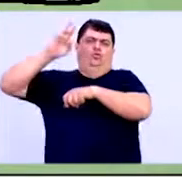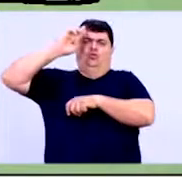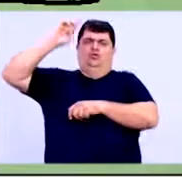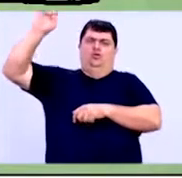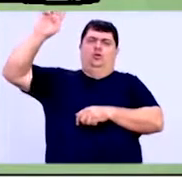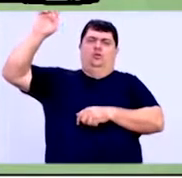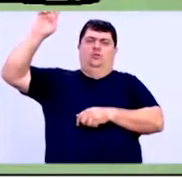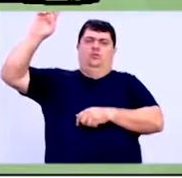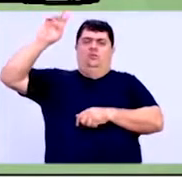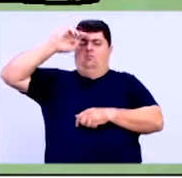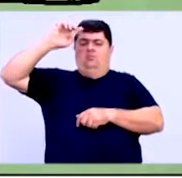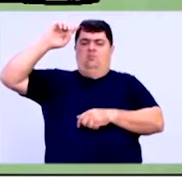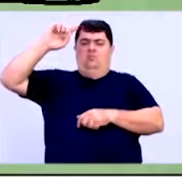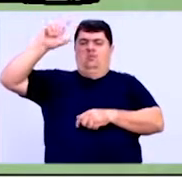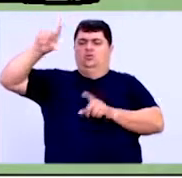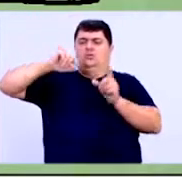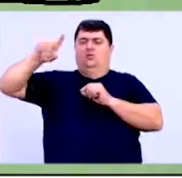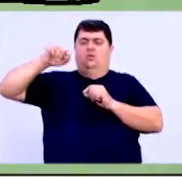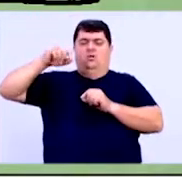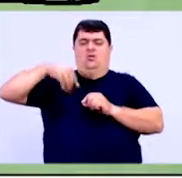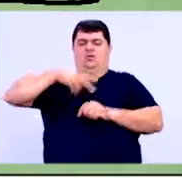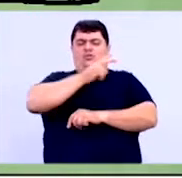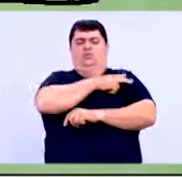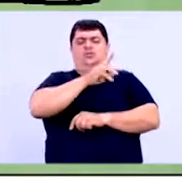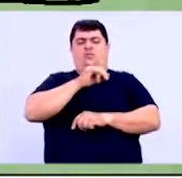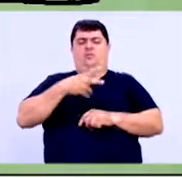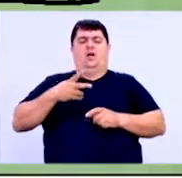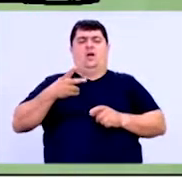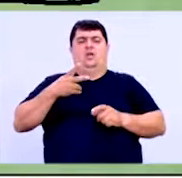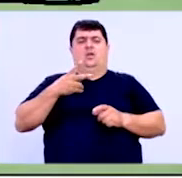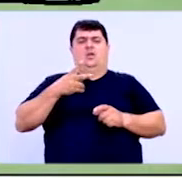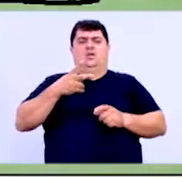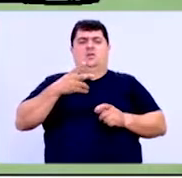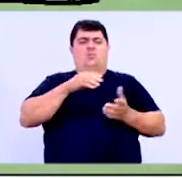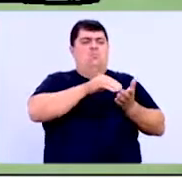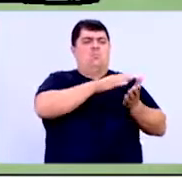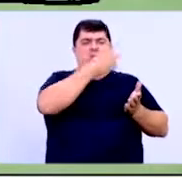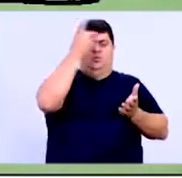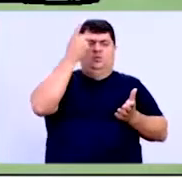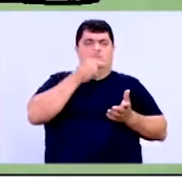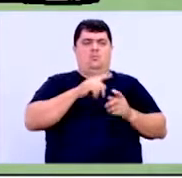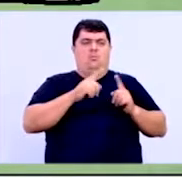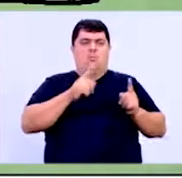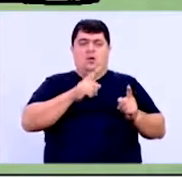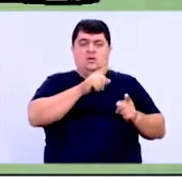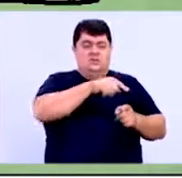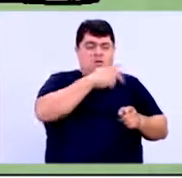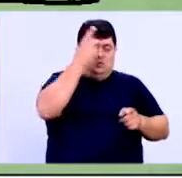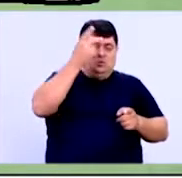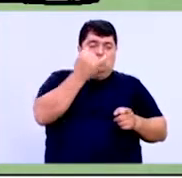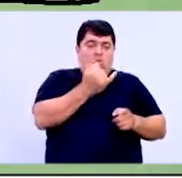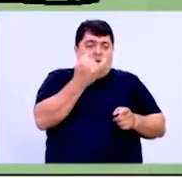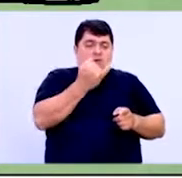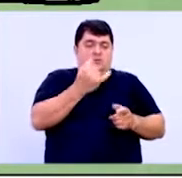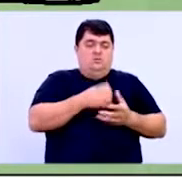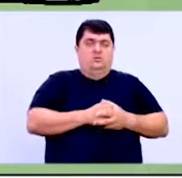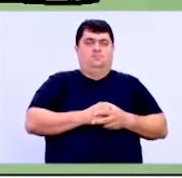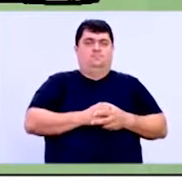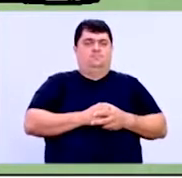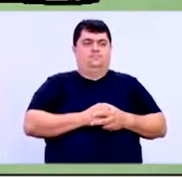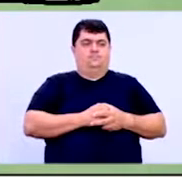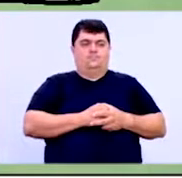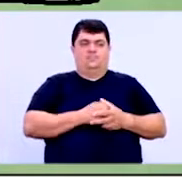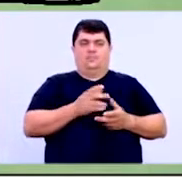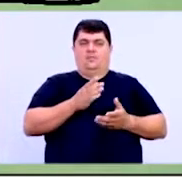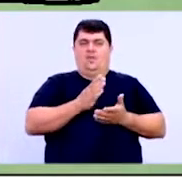que o gerente tem que fazer um corte ali e sem conhecer a realidade. Nosso vídeo também ilustra isso, né? Alguém pode falar ali naquele